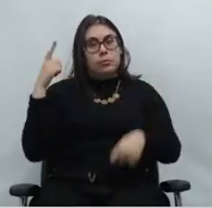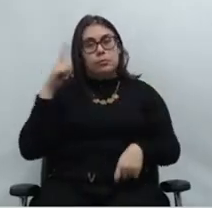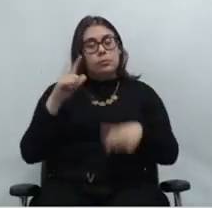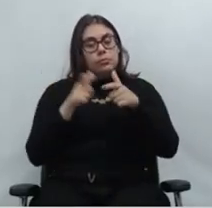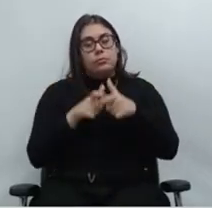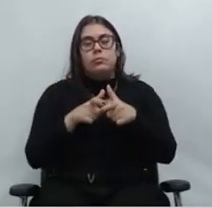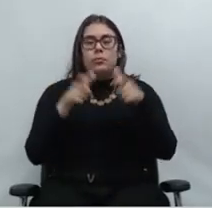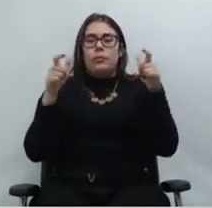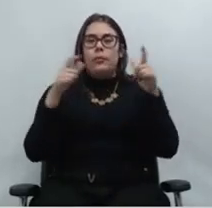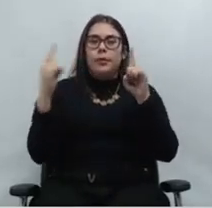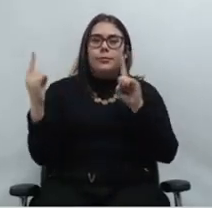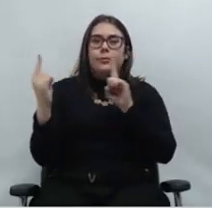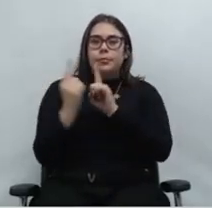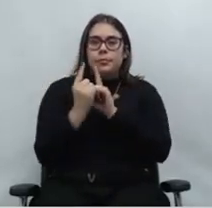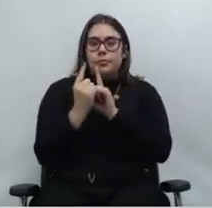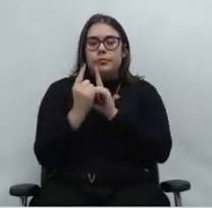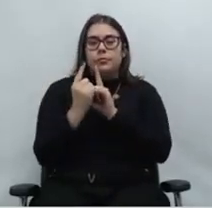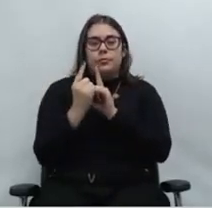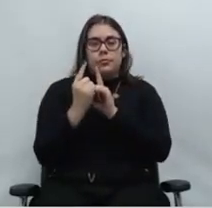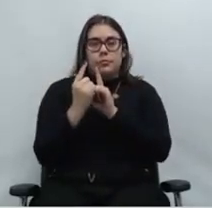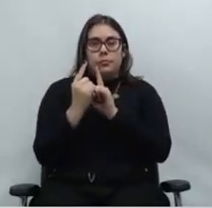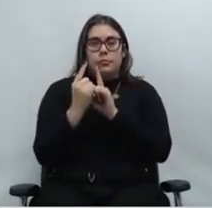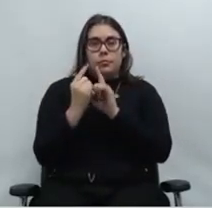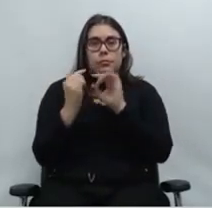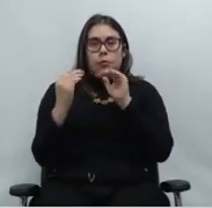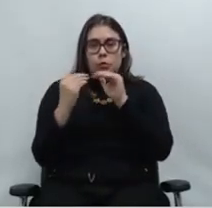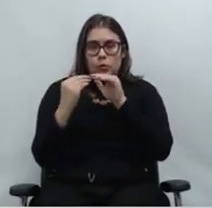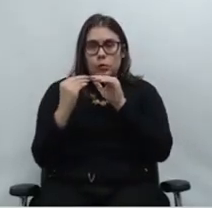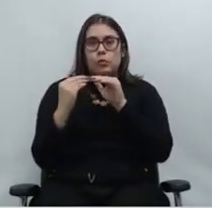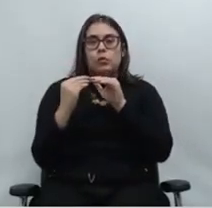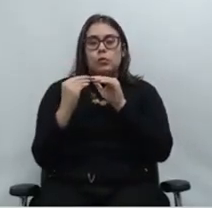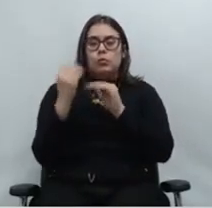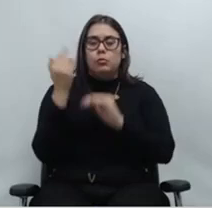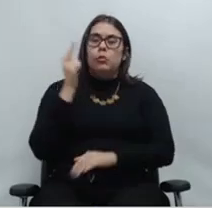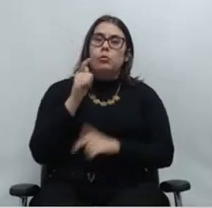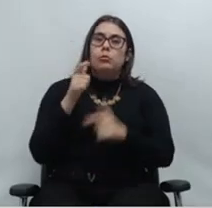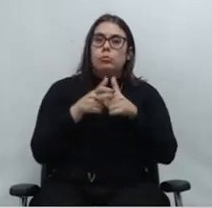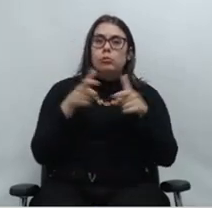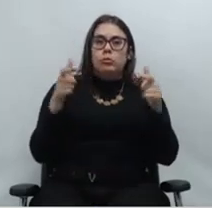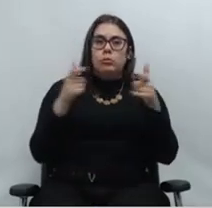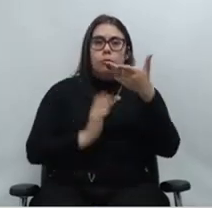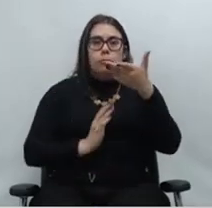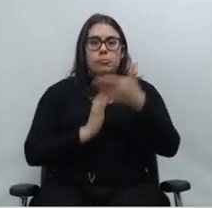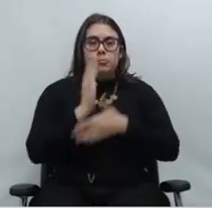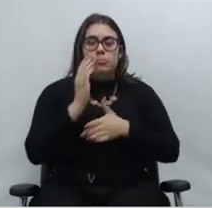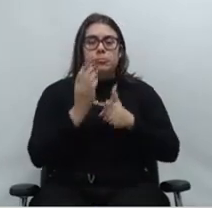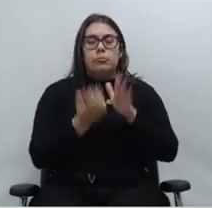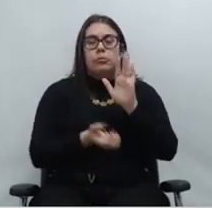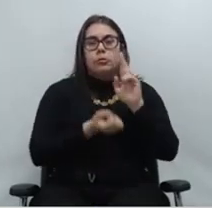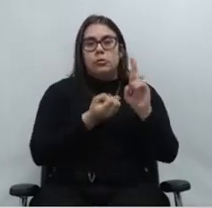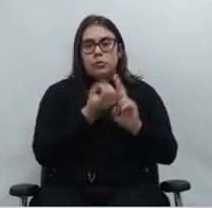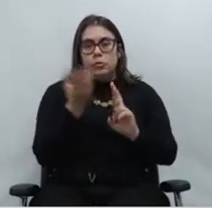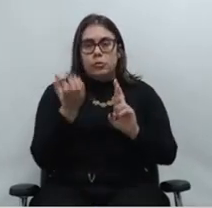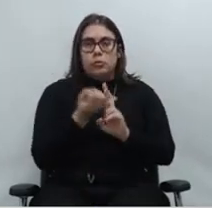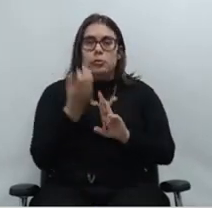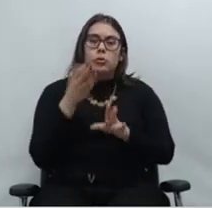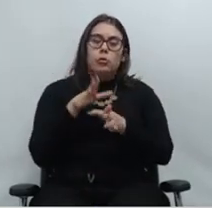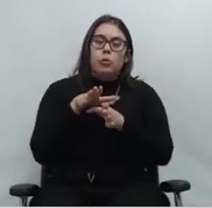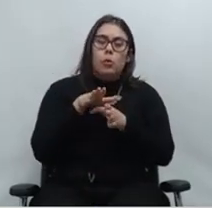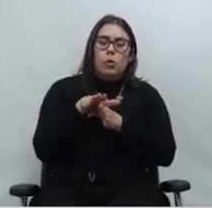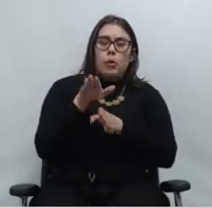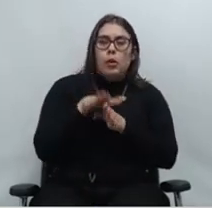ampliação dos atendimentos, o que está em conformidade também com o plano de expansão aprovado sobre relatoria do conselheiro